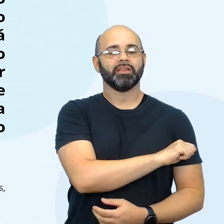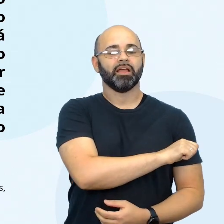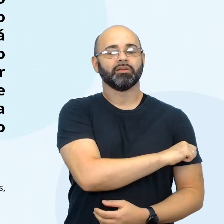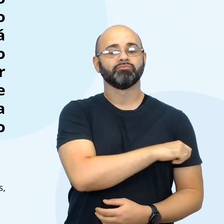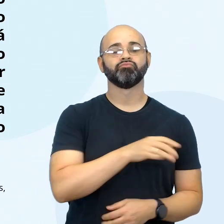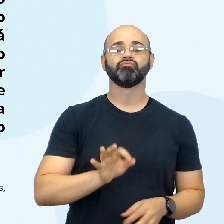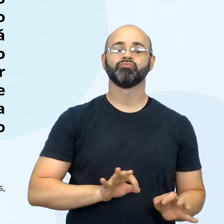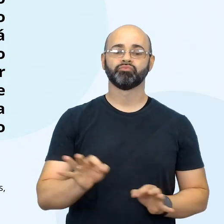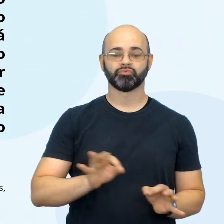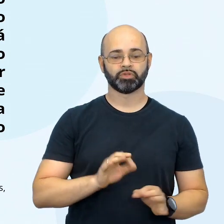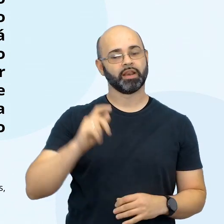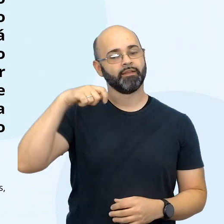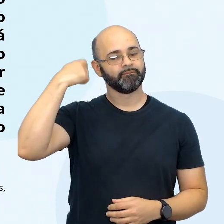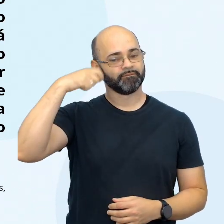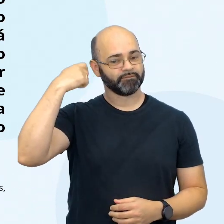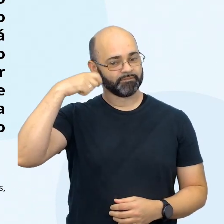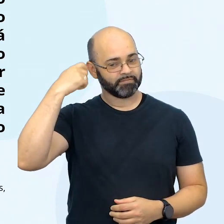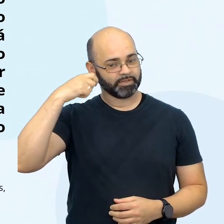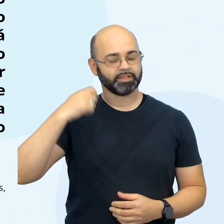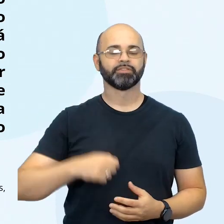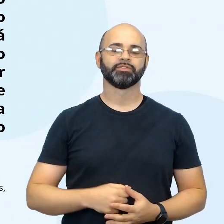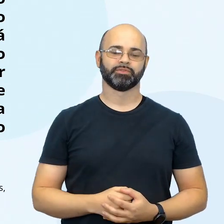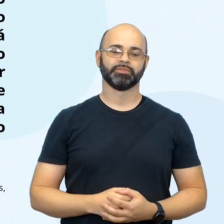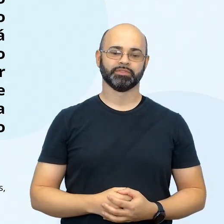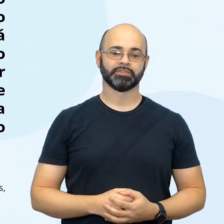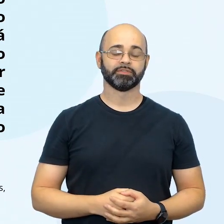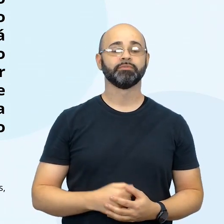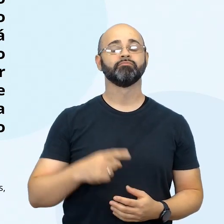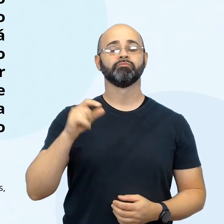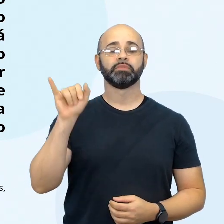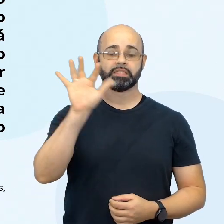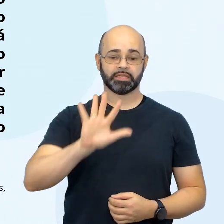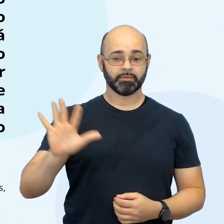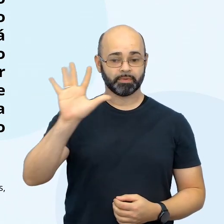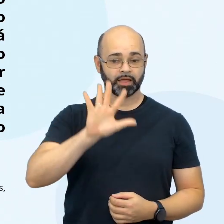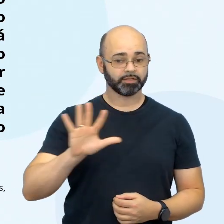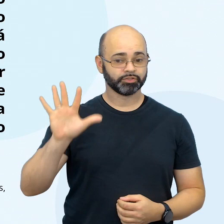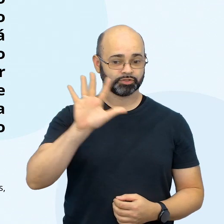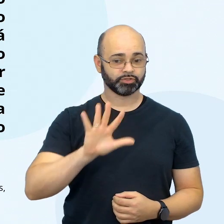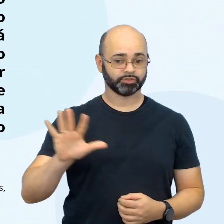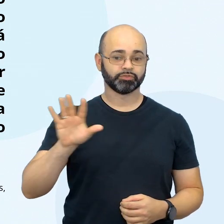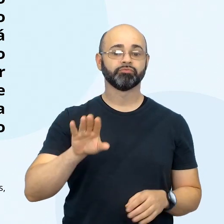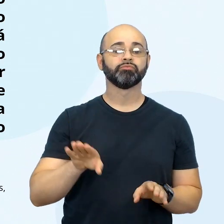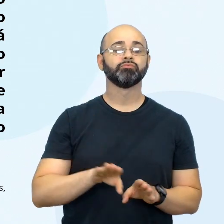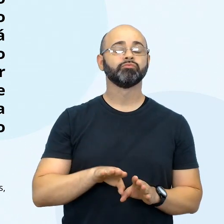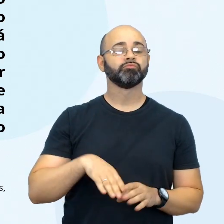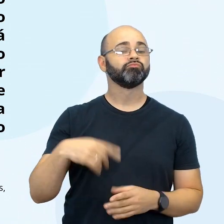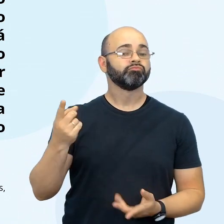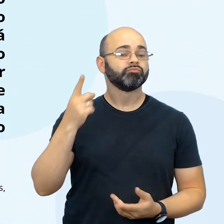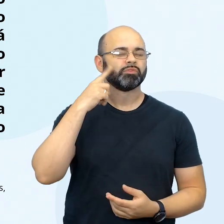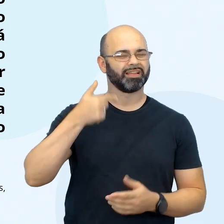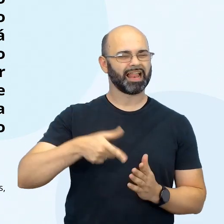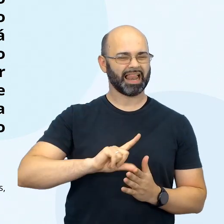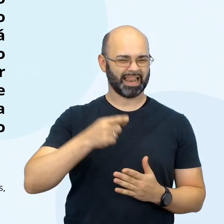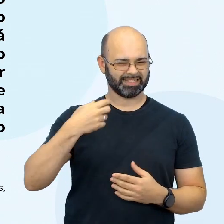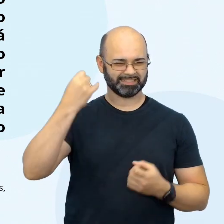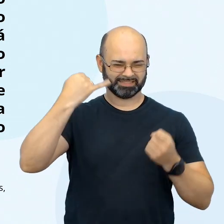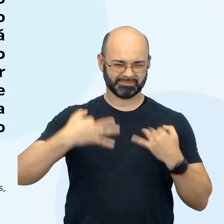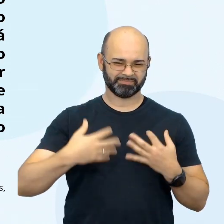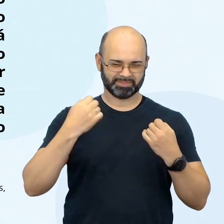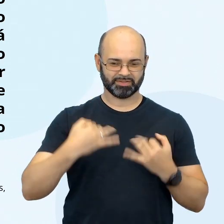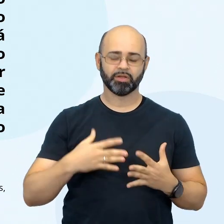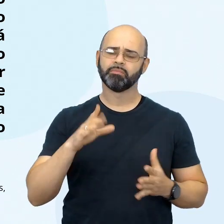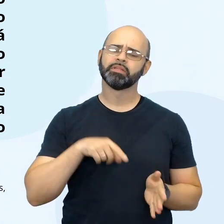de seus vídeos, ou seja, devem organizar em cenas as imagens e sons da construção de vídeo, tal. Então aquela coisa que você já explicou. Aí eu pus